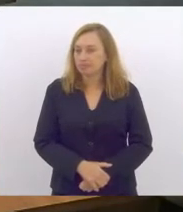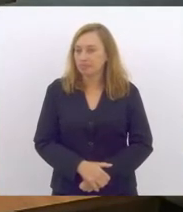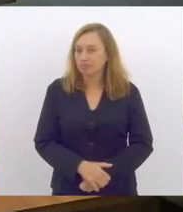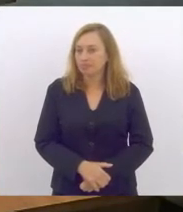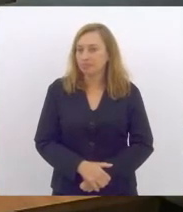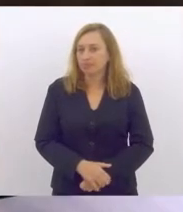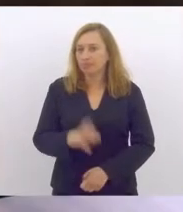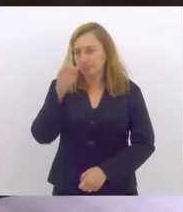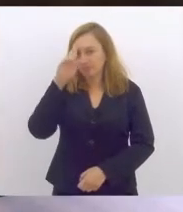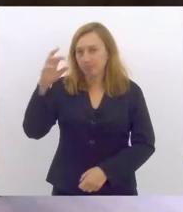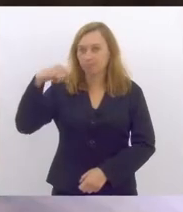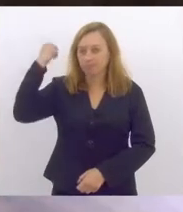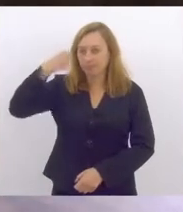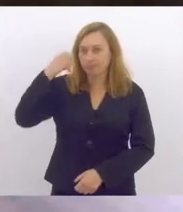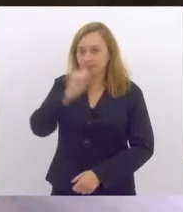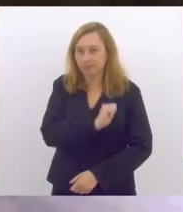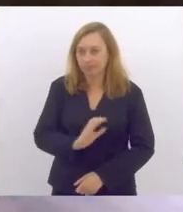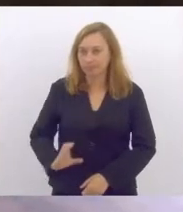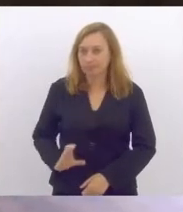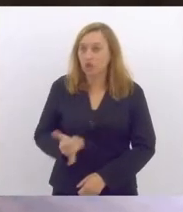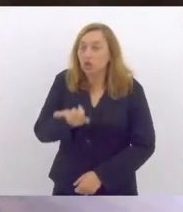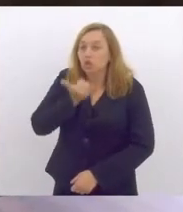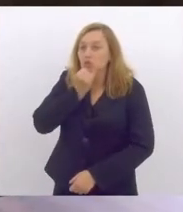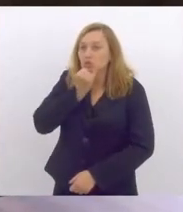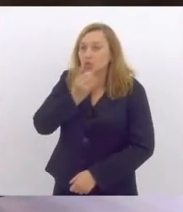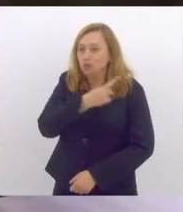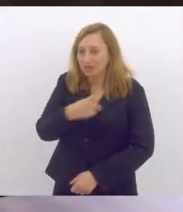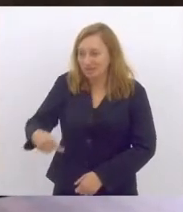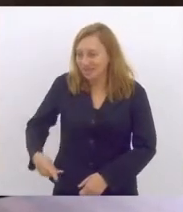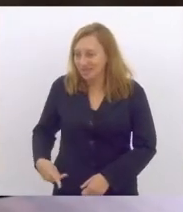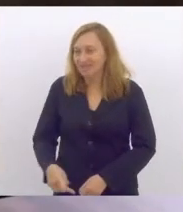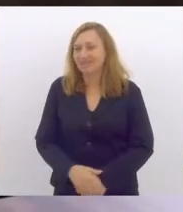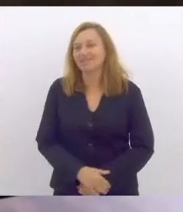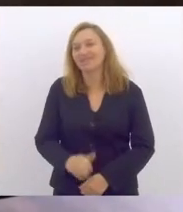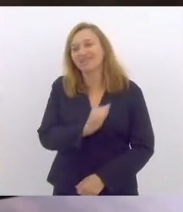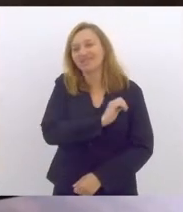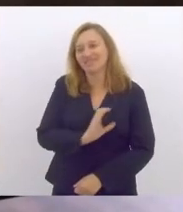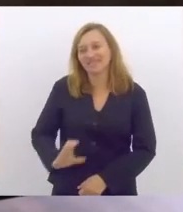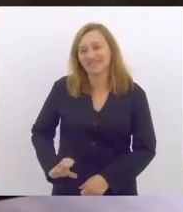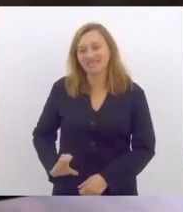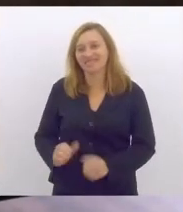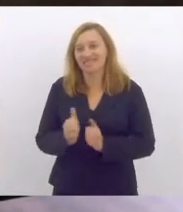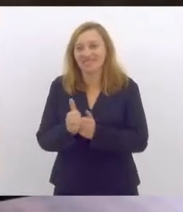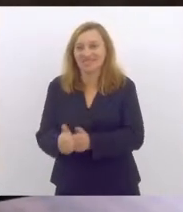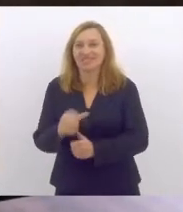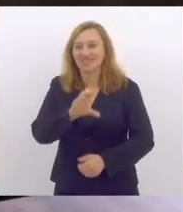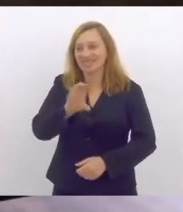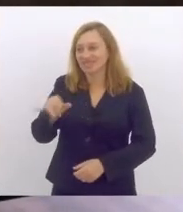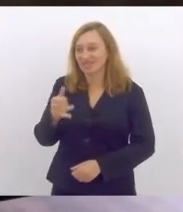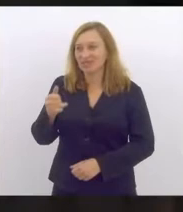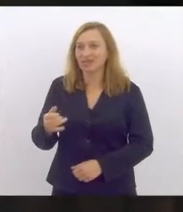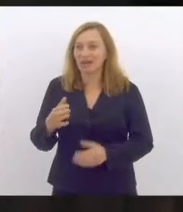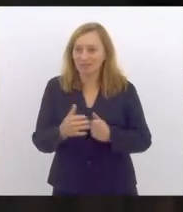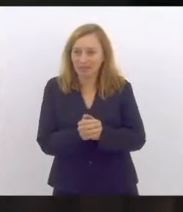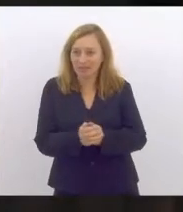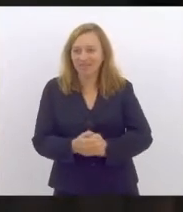Senhor senador André Ciliano, desculpe, senhor presidente André Ciliano, acompanha a CCJ.